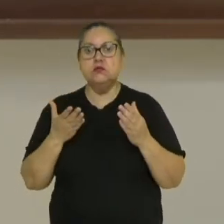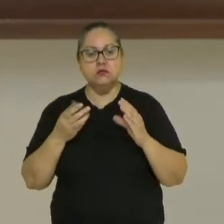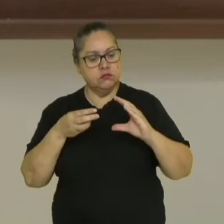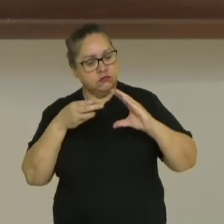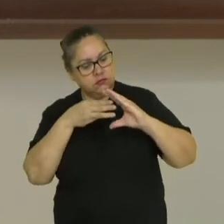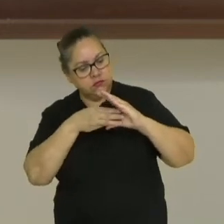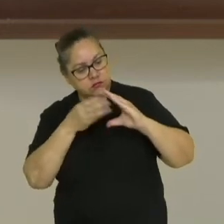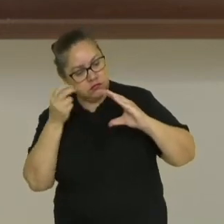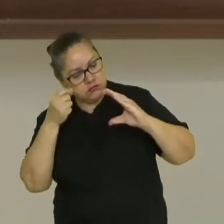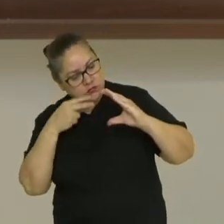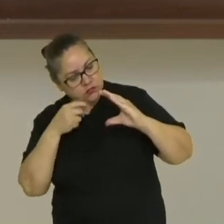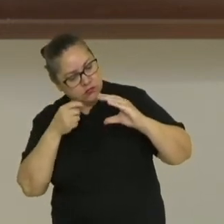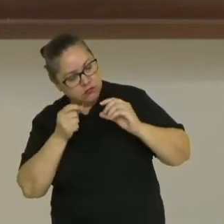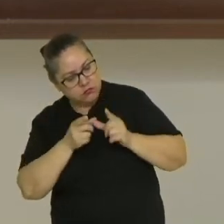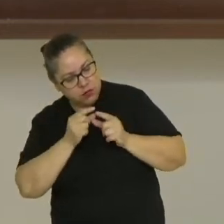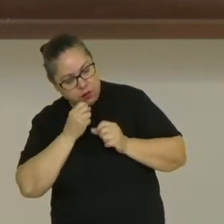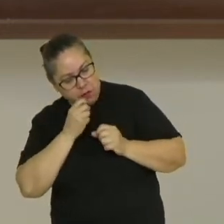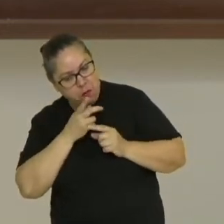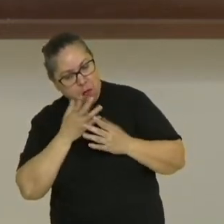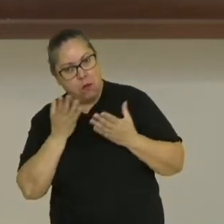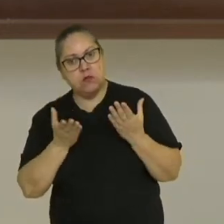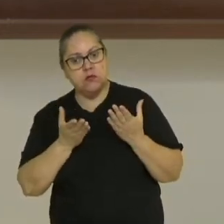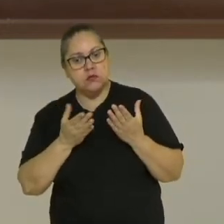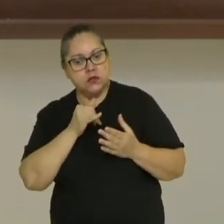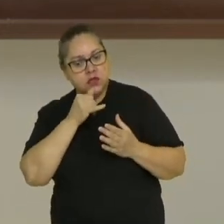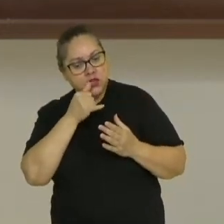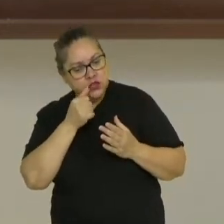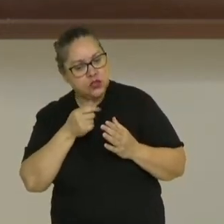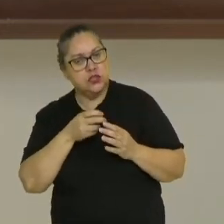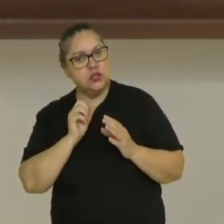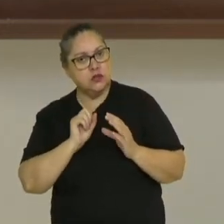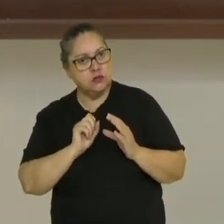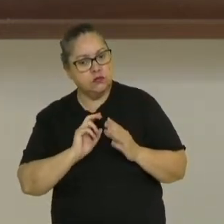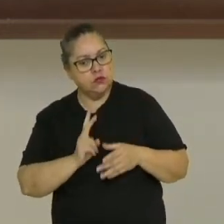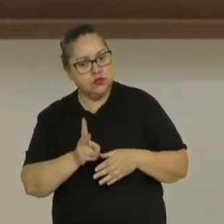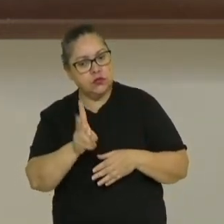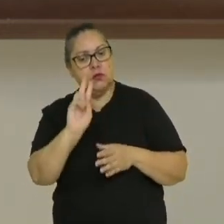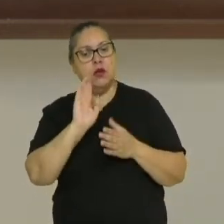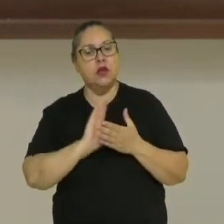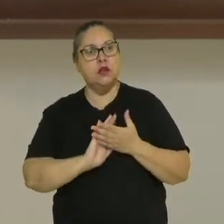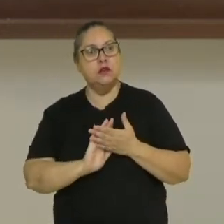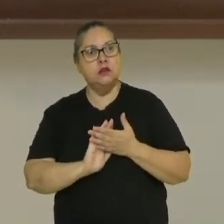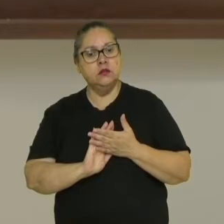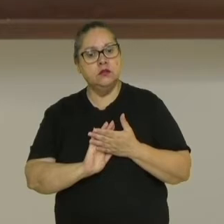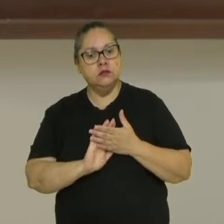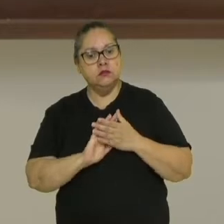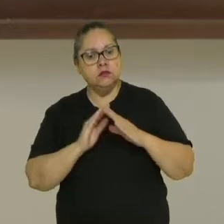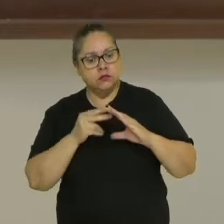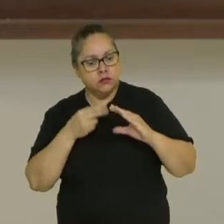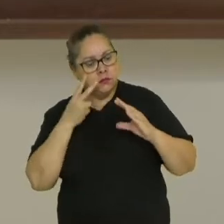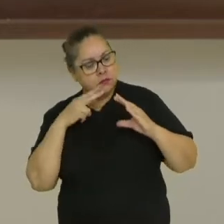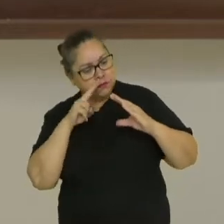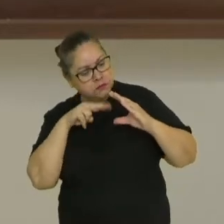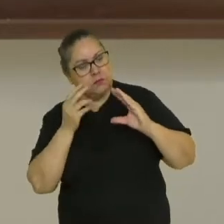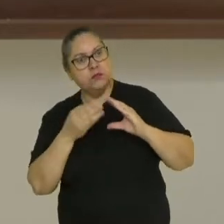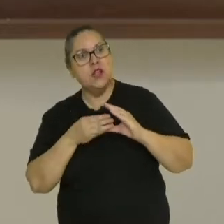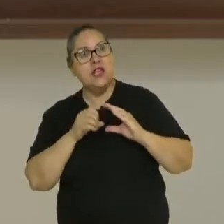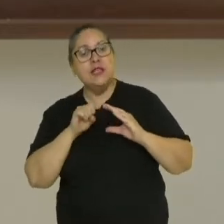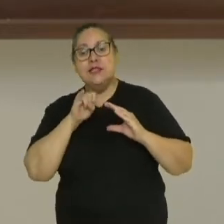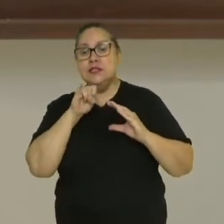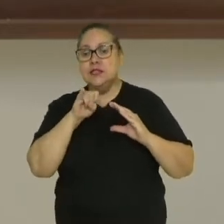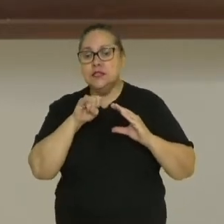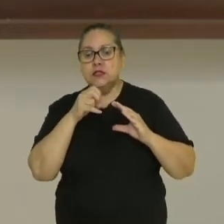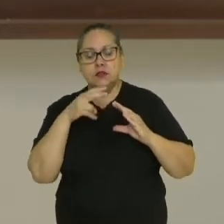se a célula tem um tamanho bom, se tem energia para continuar todas essas fases. Então, há um ponto de checagem. Se